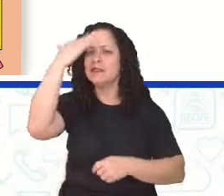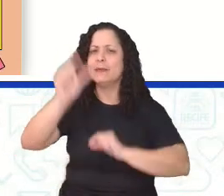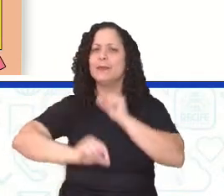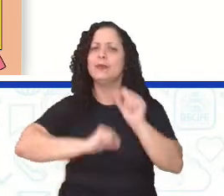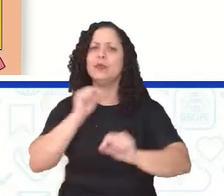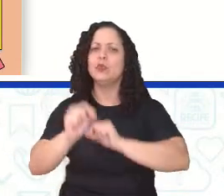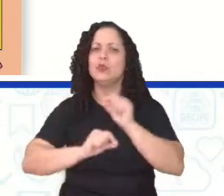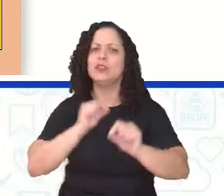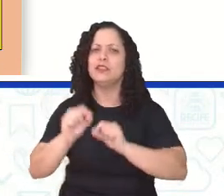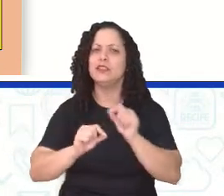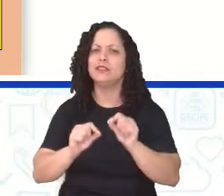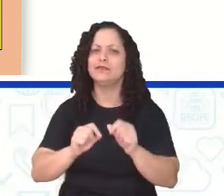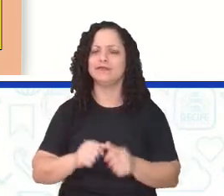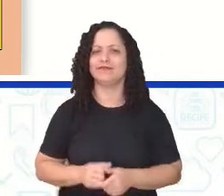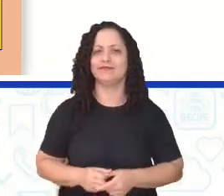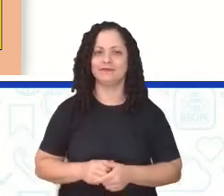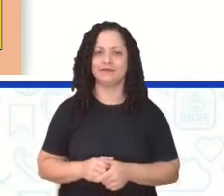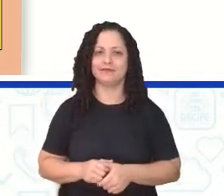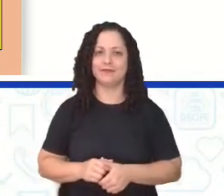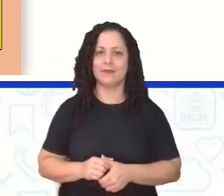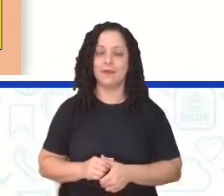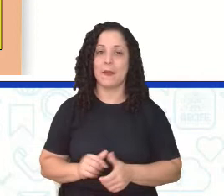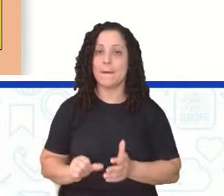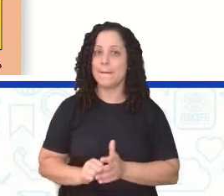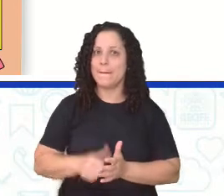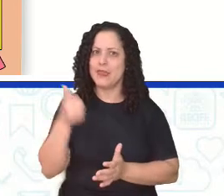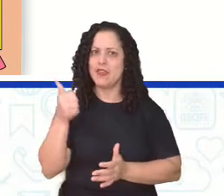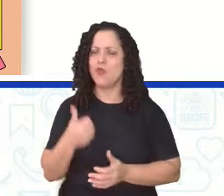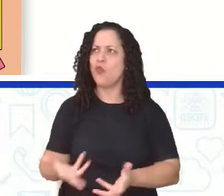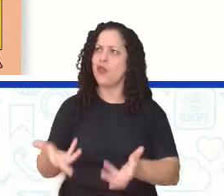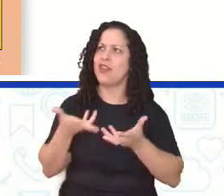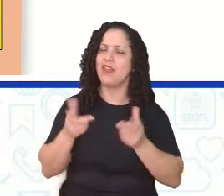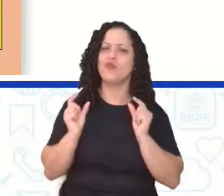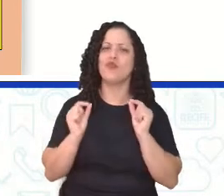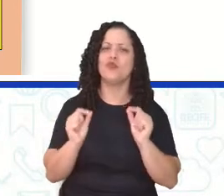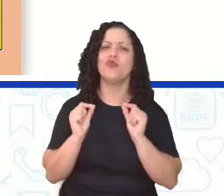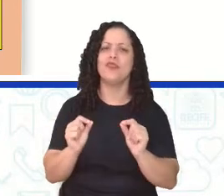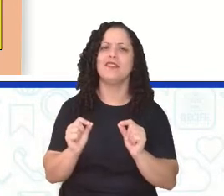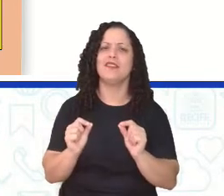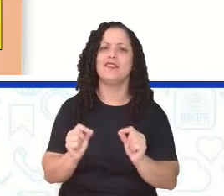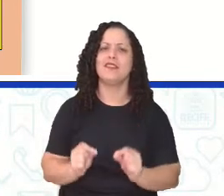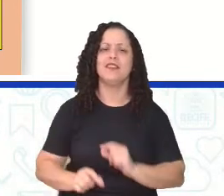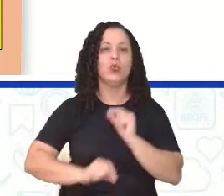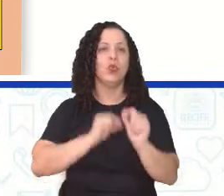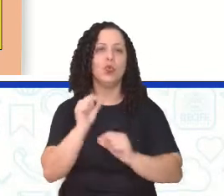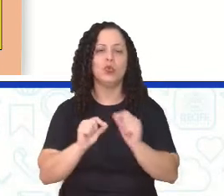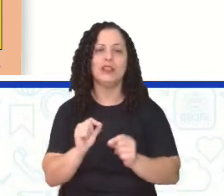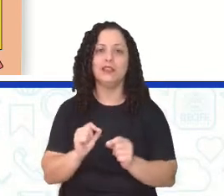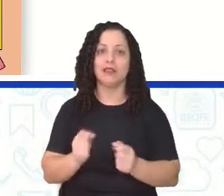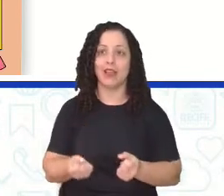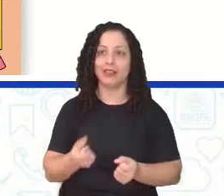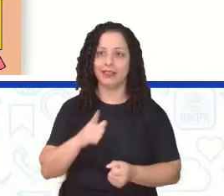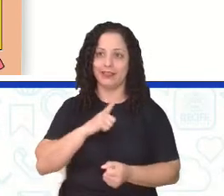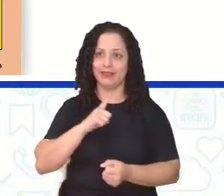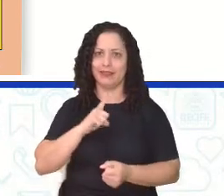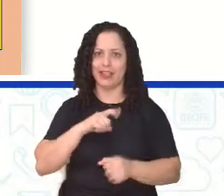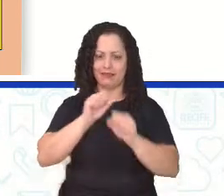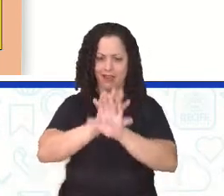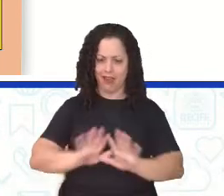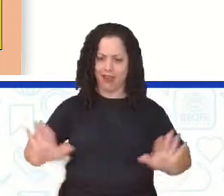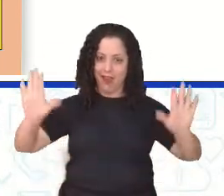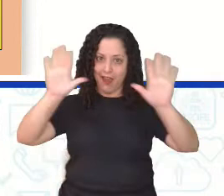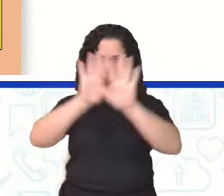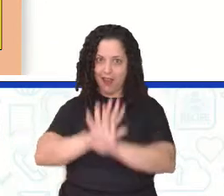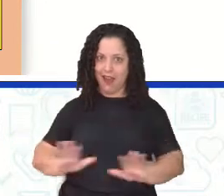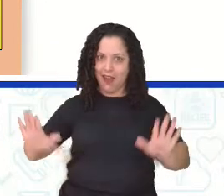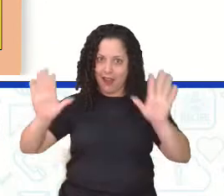trabalhando com um problema? Primeira coisa, o que eu quero? O que aquele problema está me perguntando? Tá aqui, ó. Qual é a